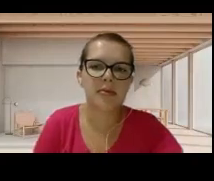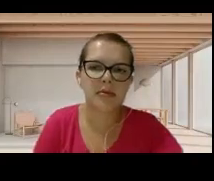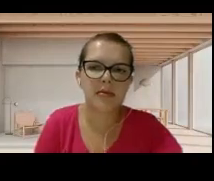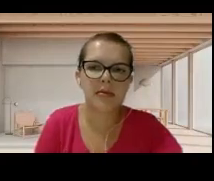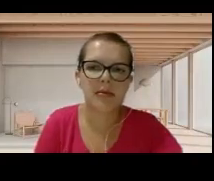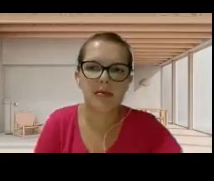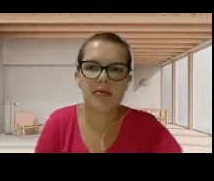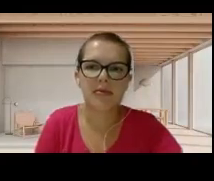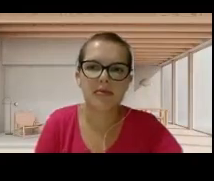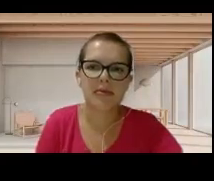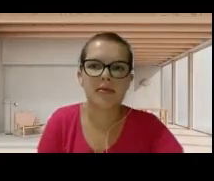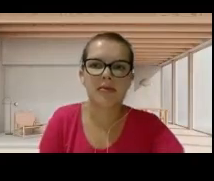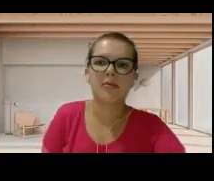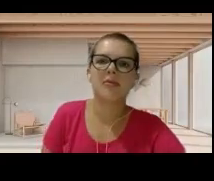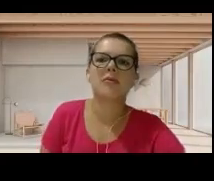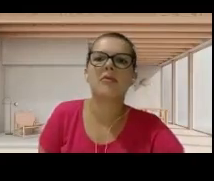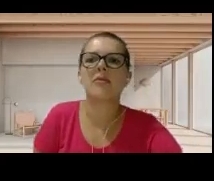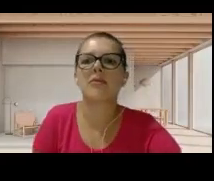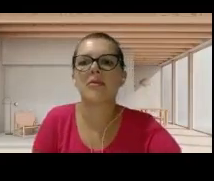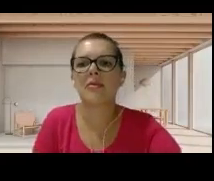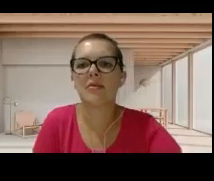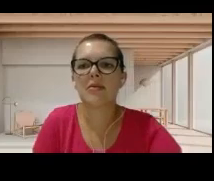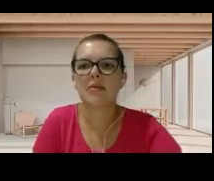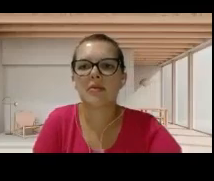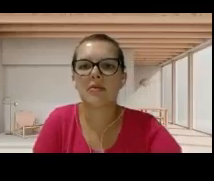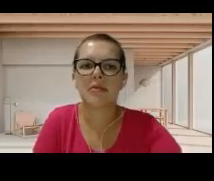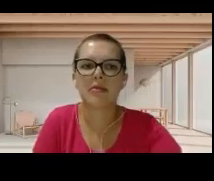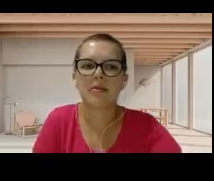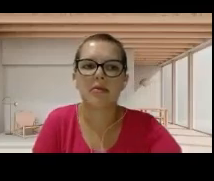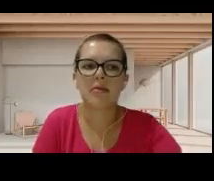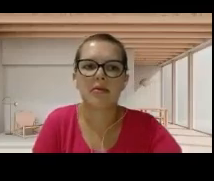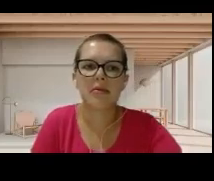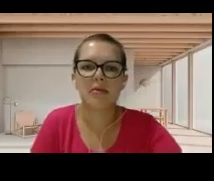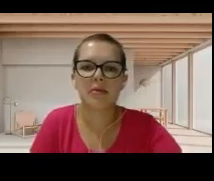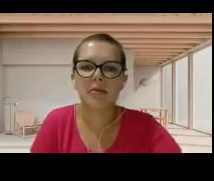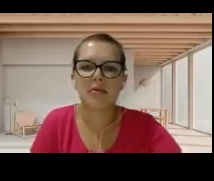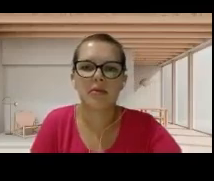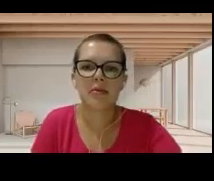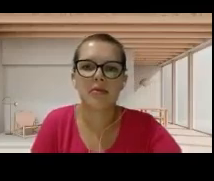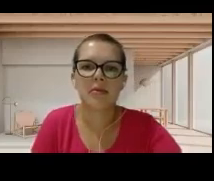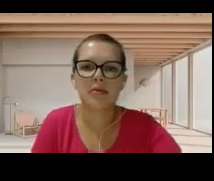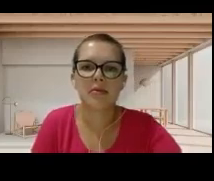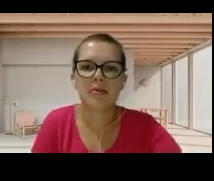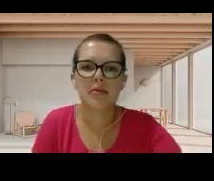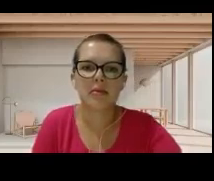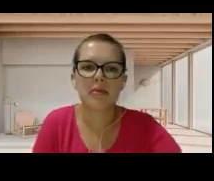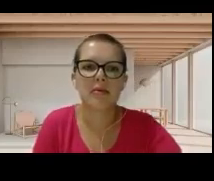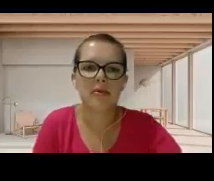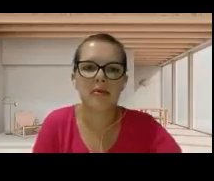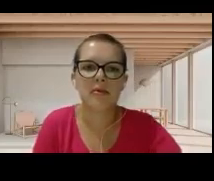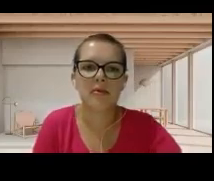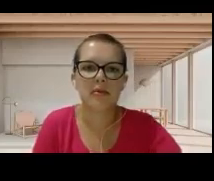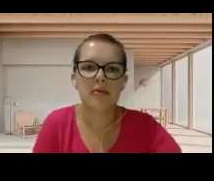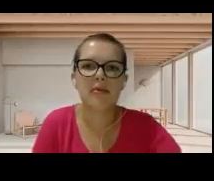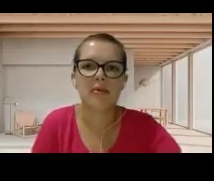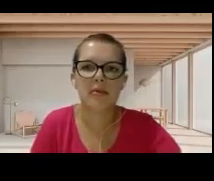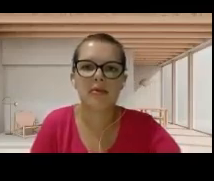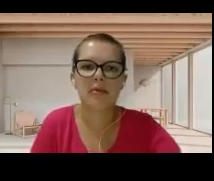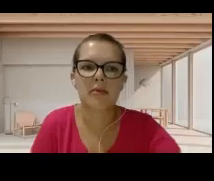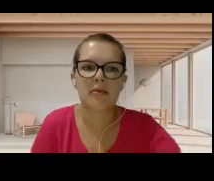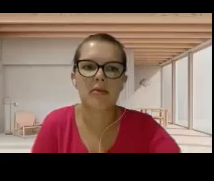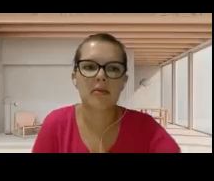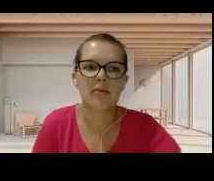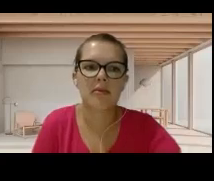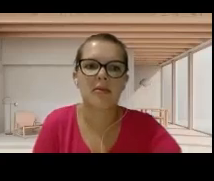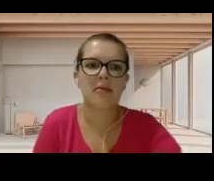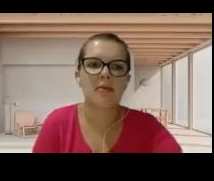zero, geralmente é zero, né? Como é que você tem o carregamento desse... Dá um clique aí para mim, Rafael. Como é que é o carregamento disso aí,